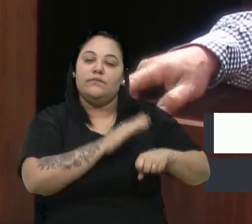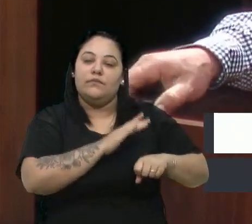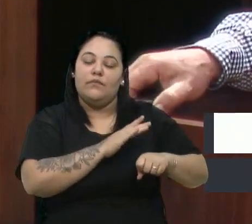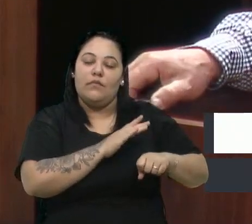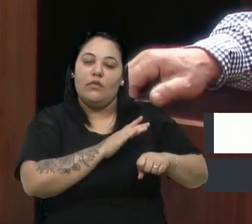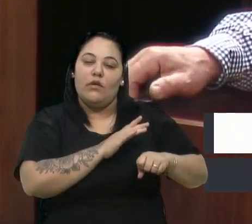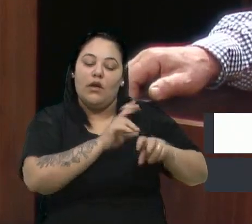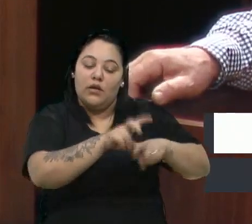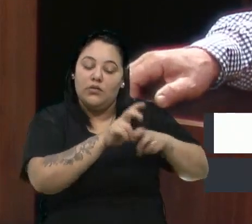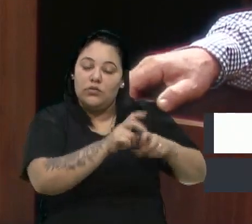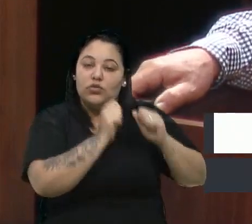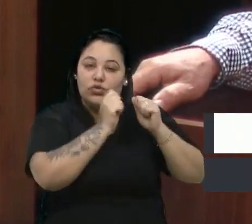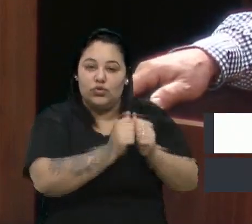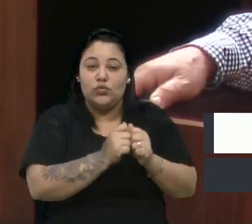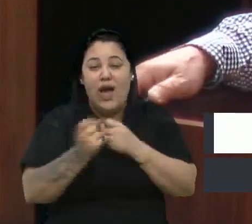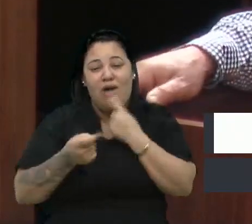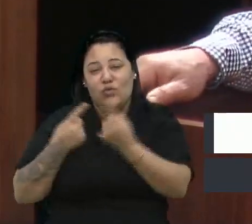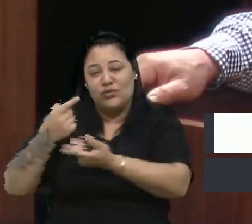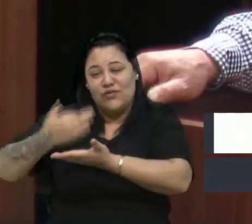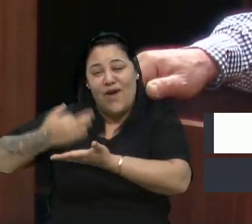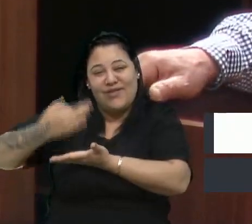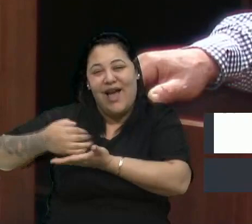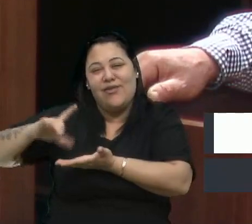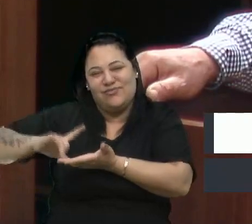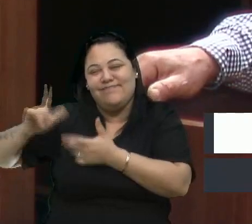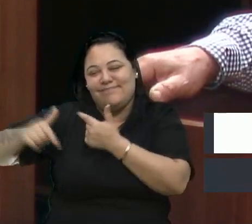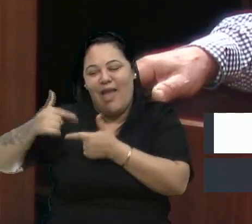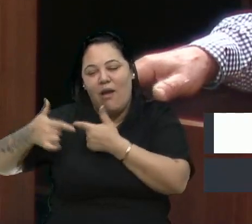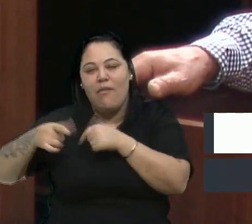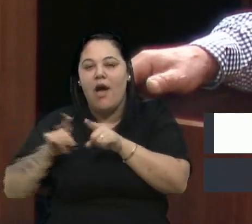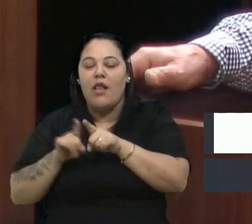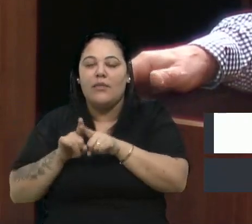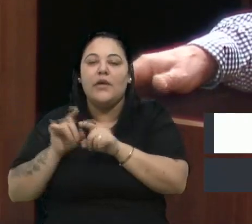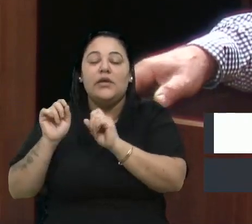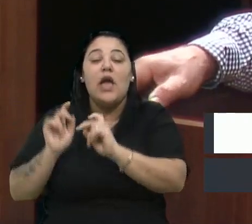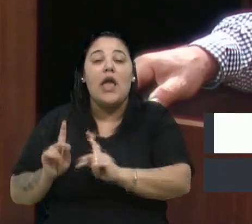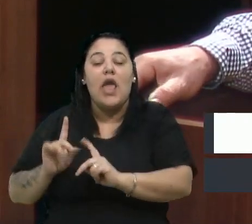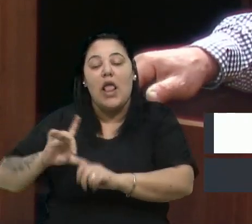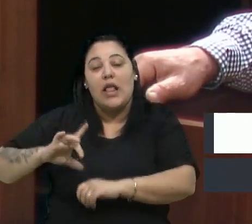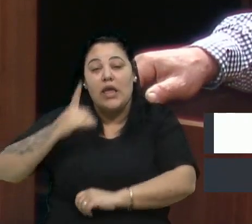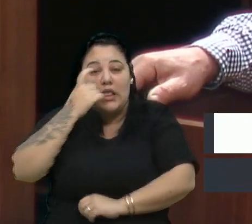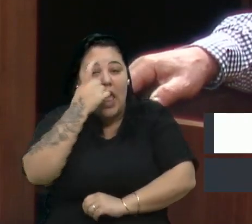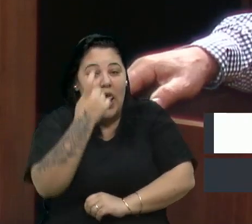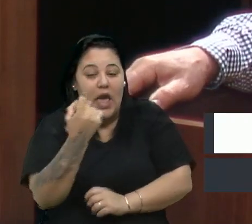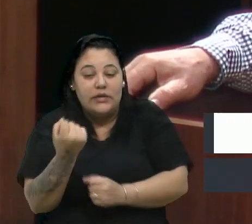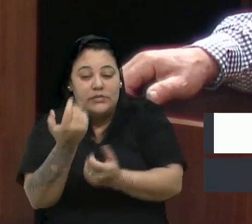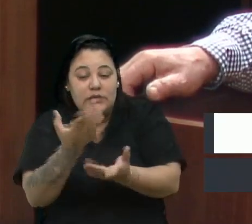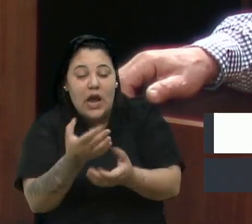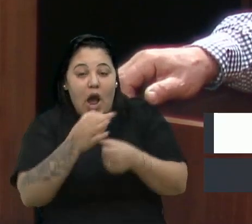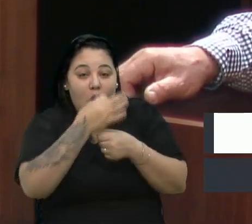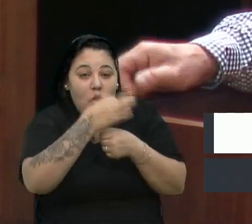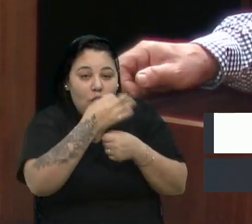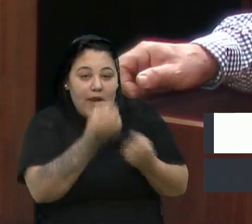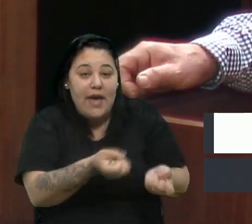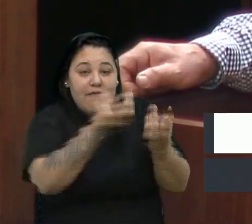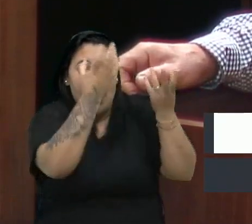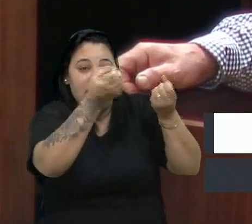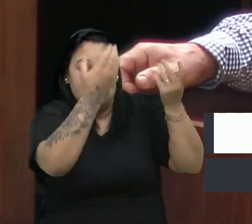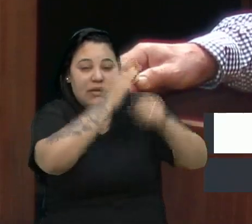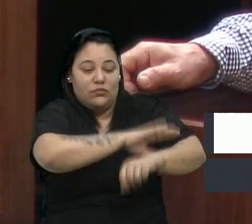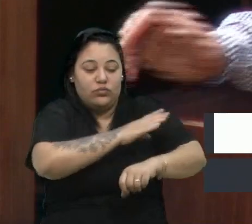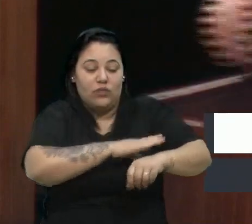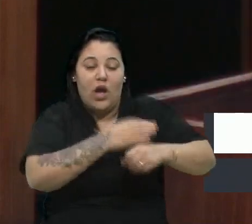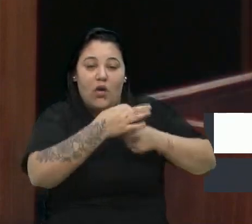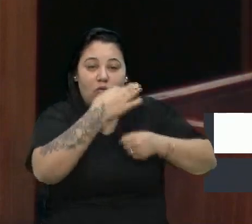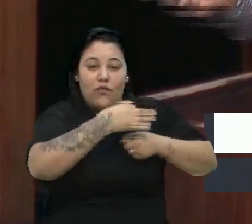ali, teve uns que tinham serviço, e quem tem interesse de entregar uva para a festa da uva, enfim, para a